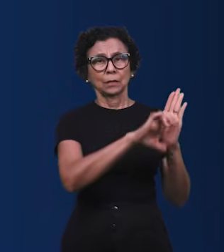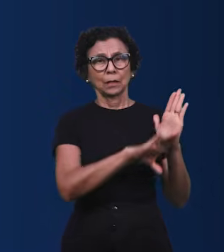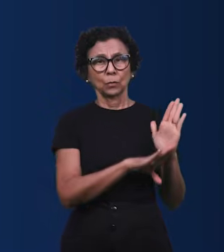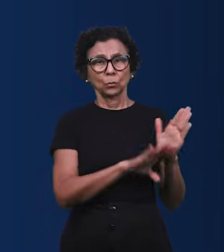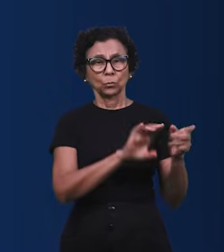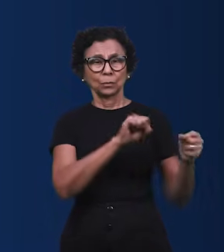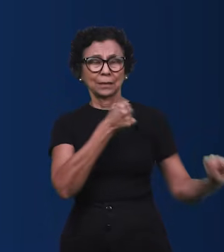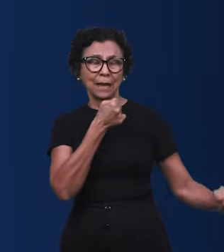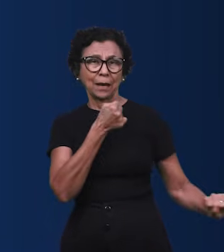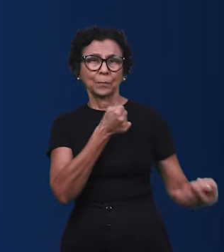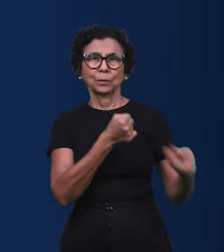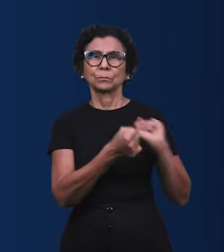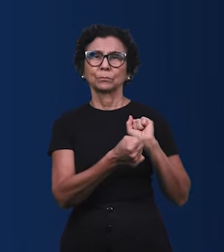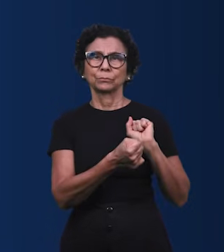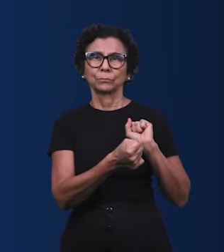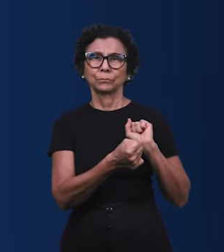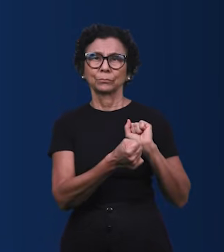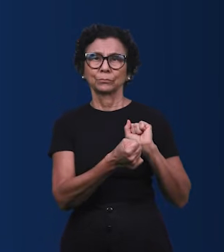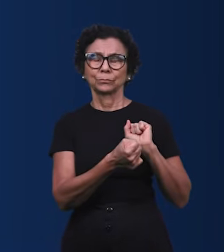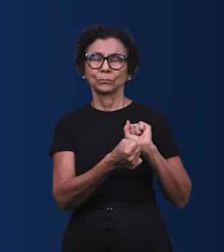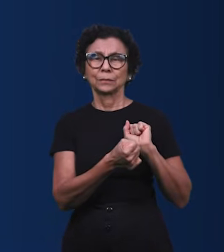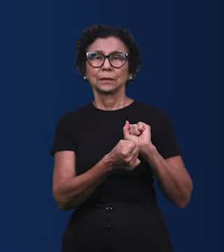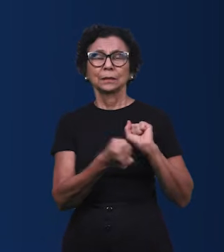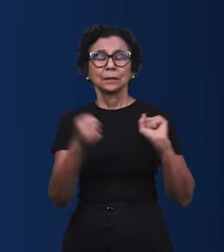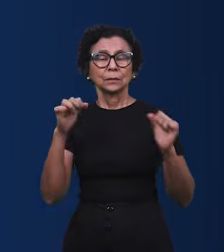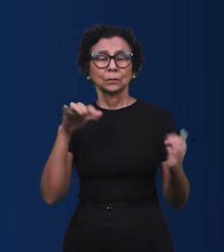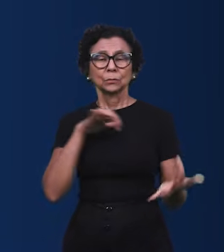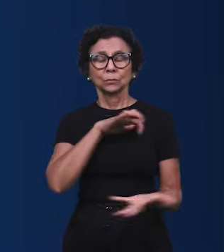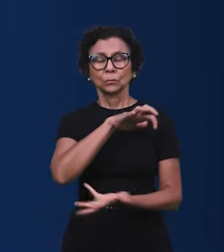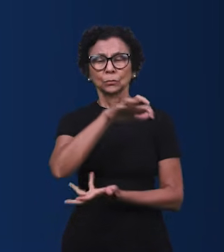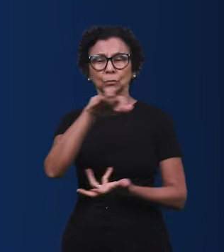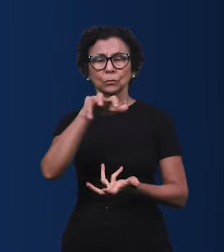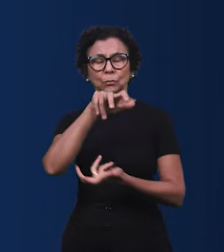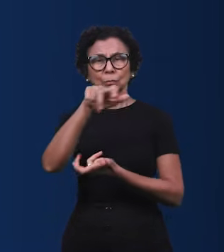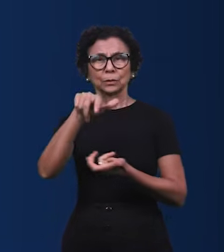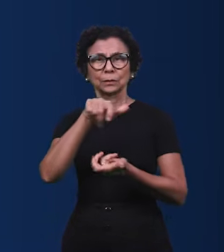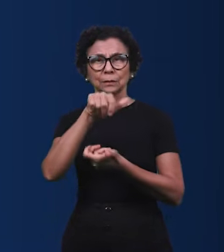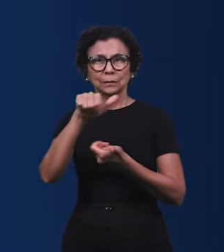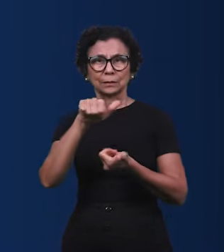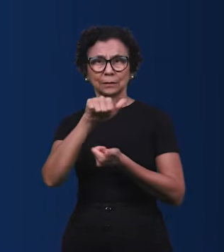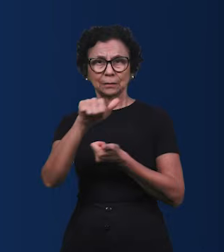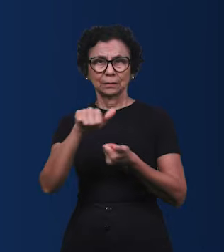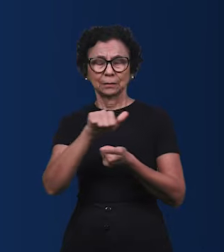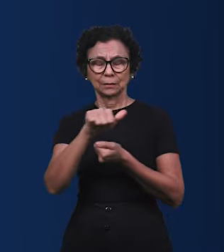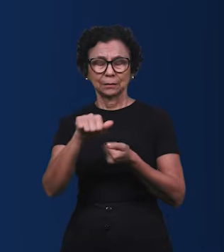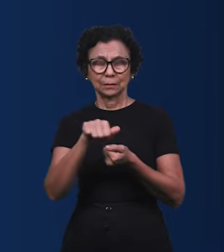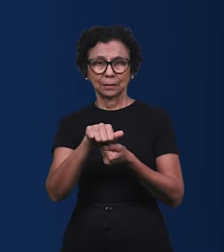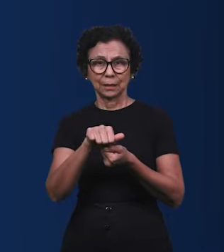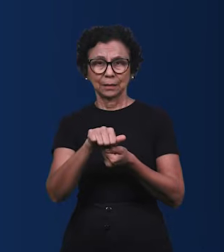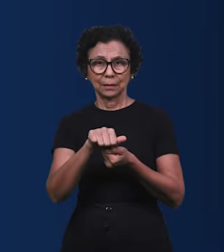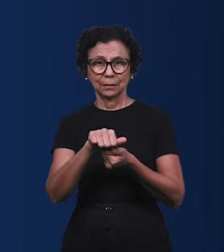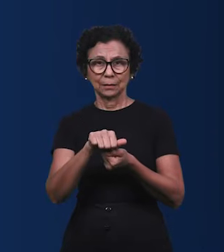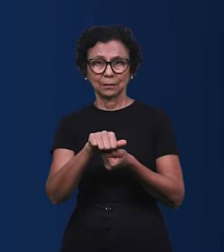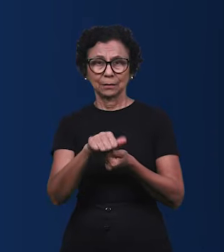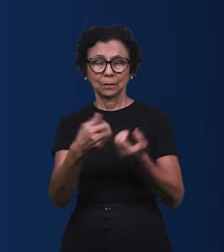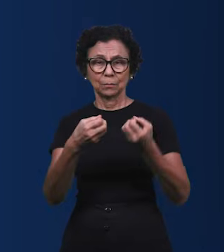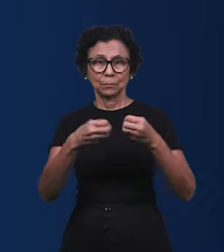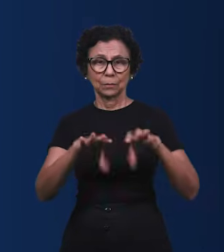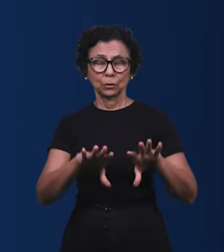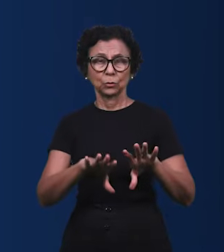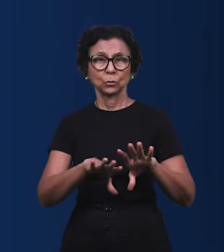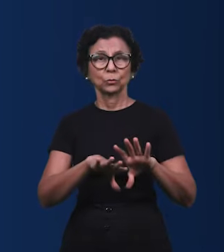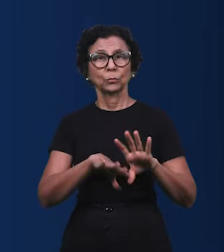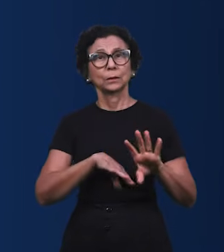aliança eterna. Por isso a maldição consome a terra, e os que habitam nela se tornam culpados. Por isso serão queimados os moradores